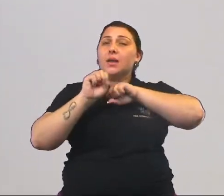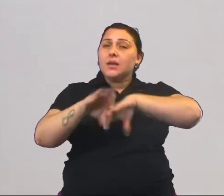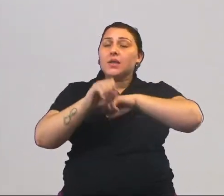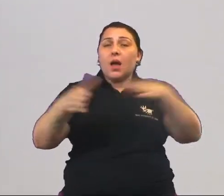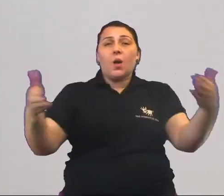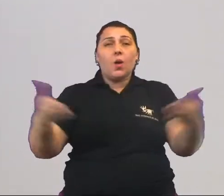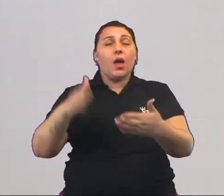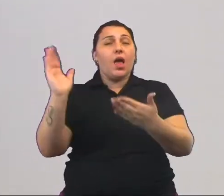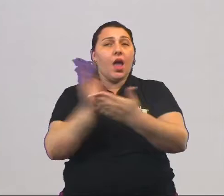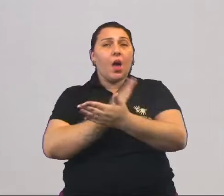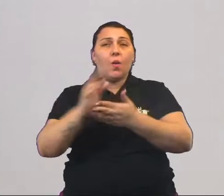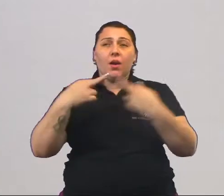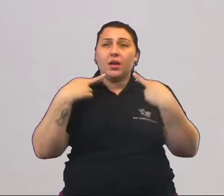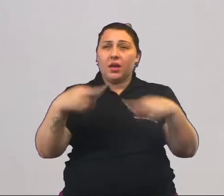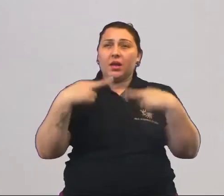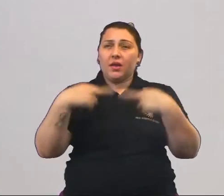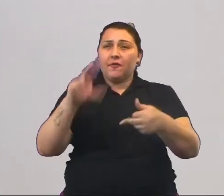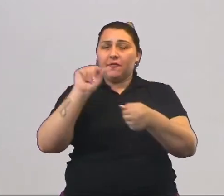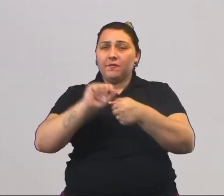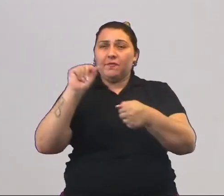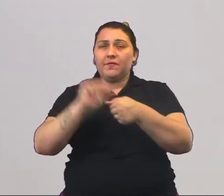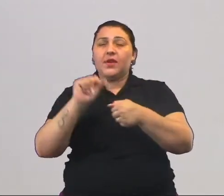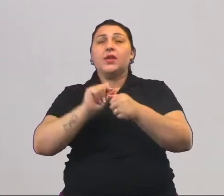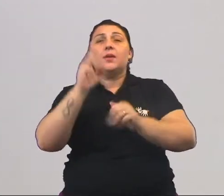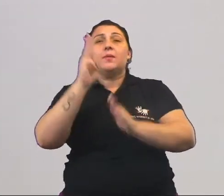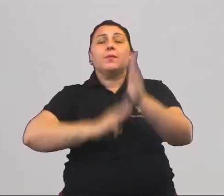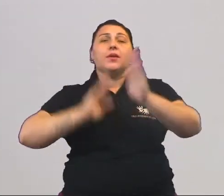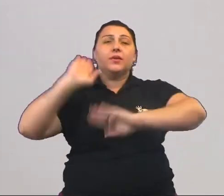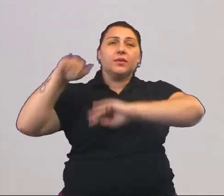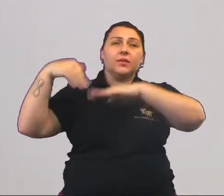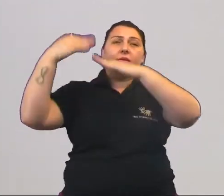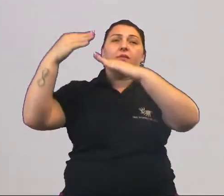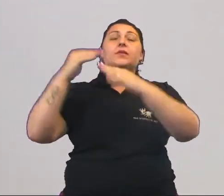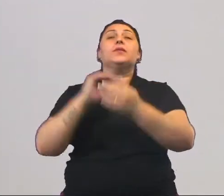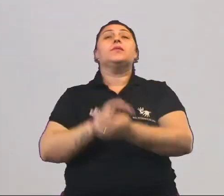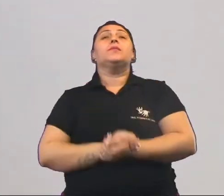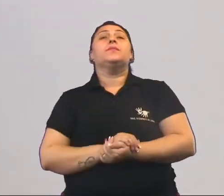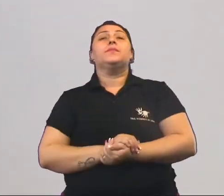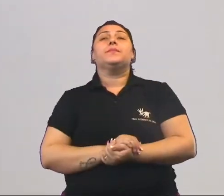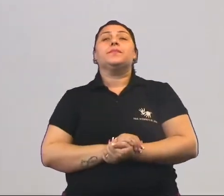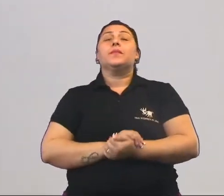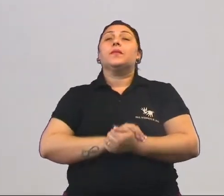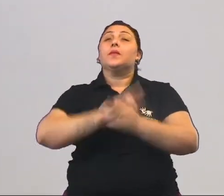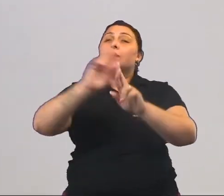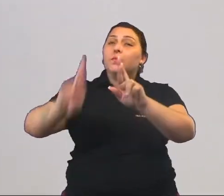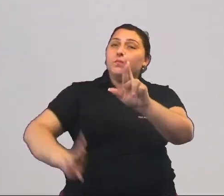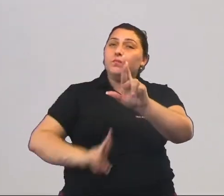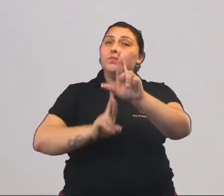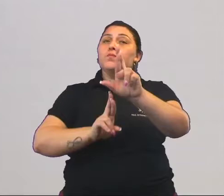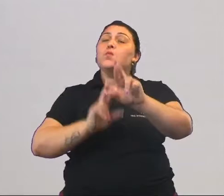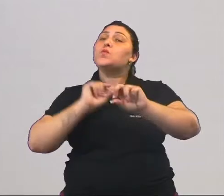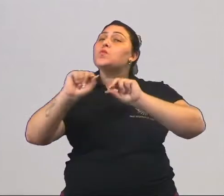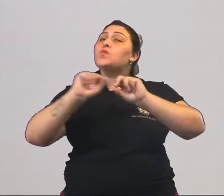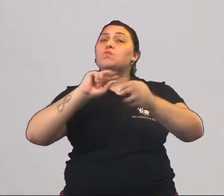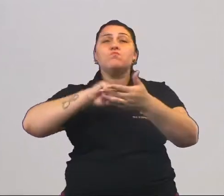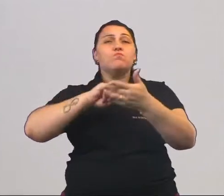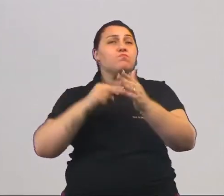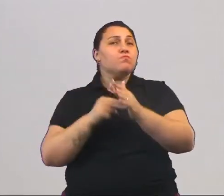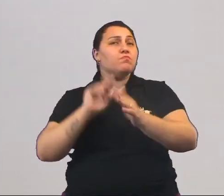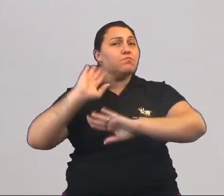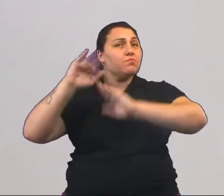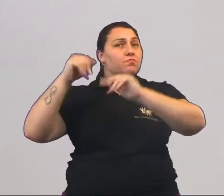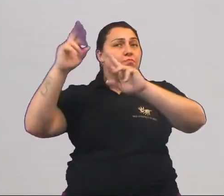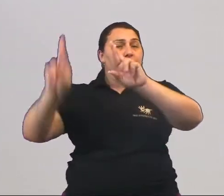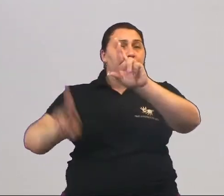são feitas a esse método de desenvolvimento chamado de desenvolvimento sustentável. Porque o que seria o